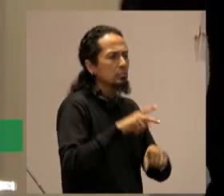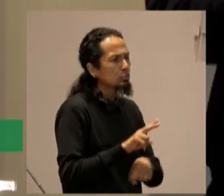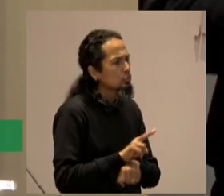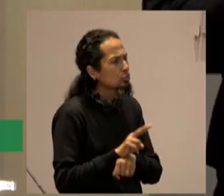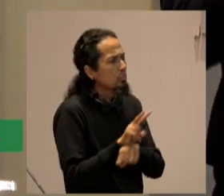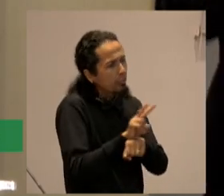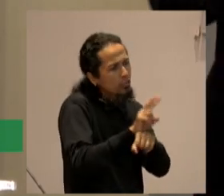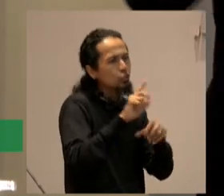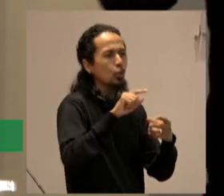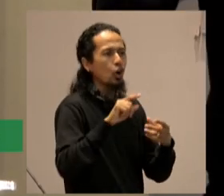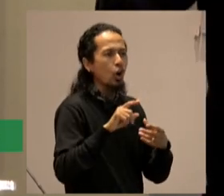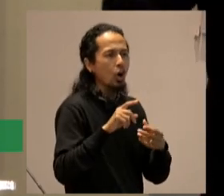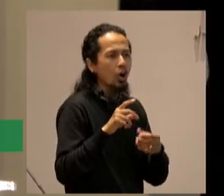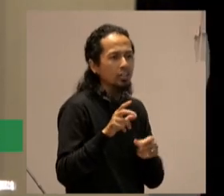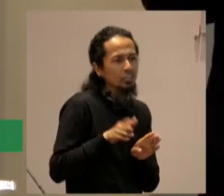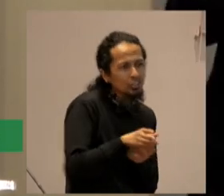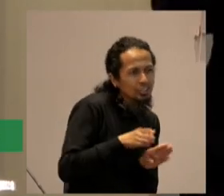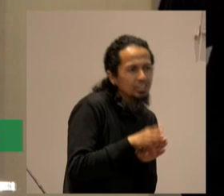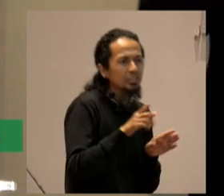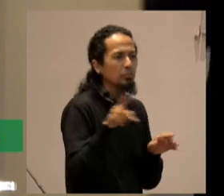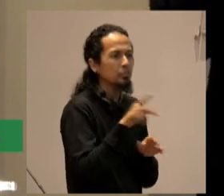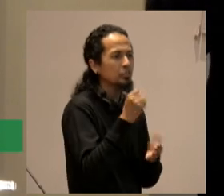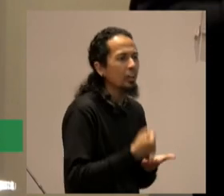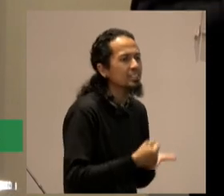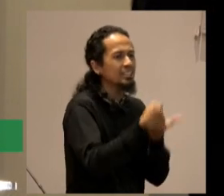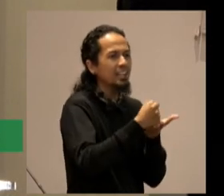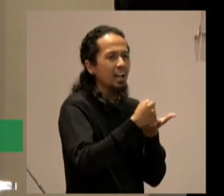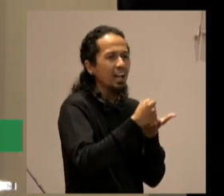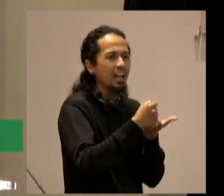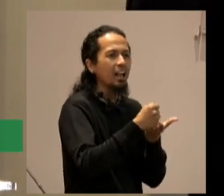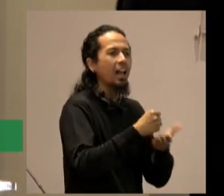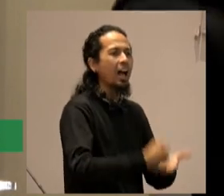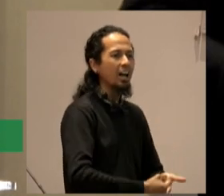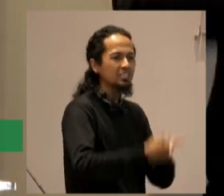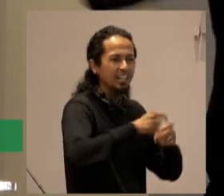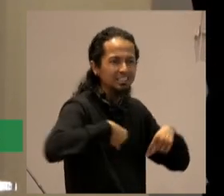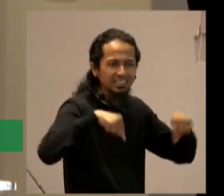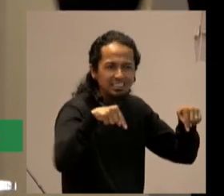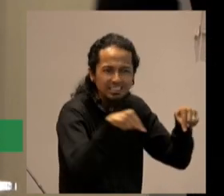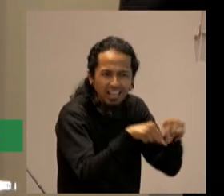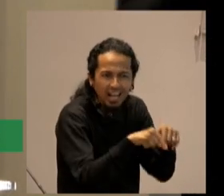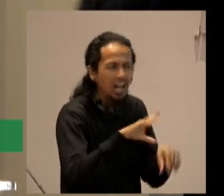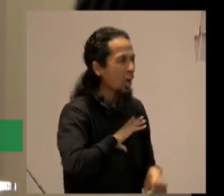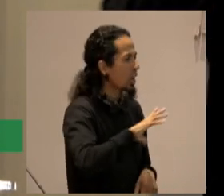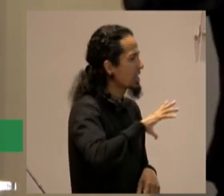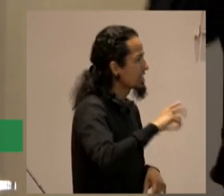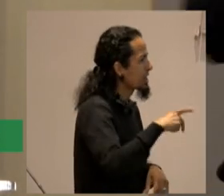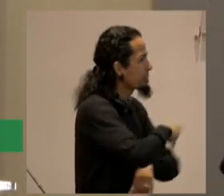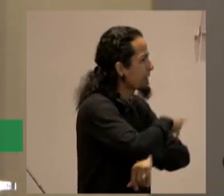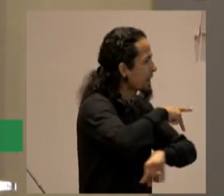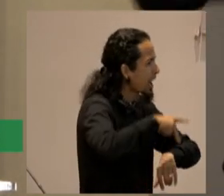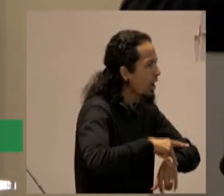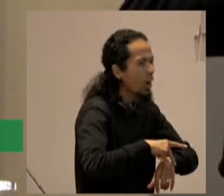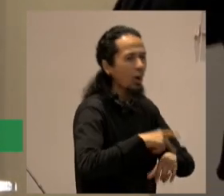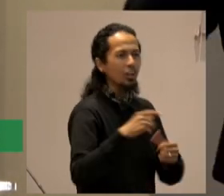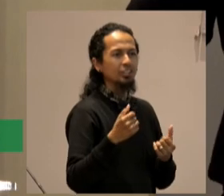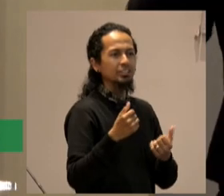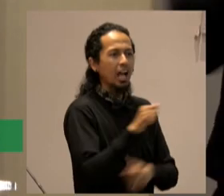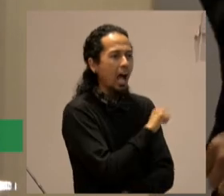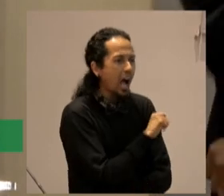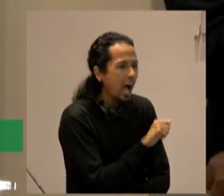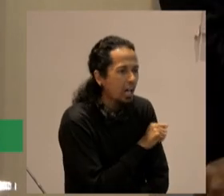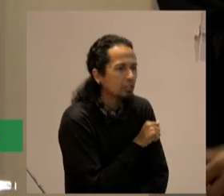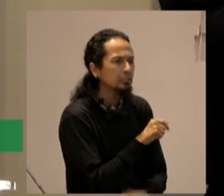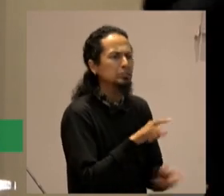educacionais, professores auxiliares de ensino, auxiliares de sala, coordenadores pedagógicos, estudantes,